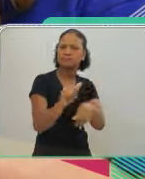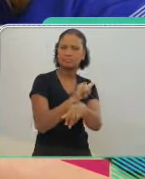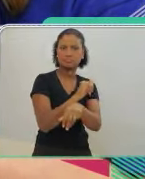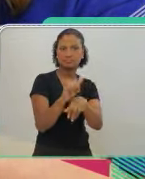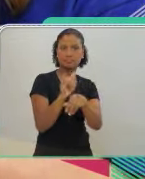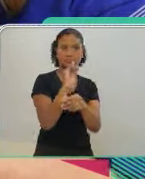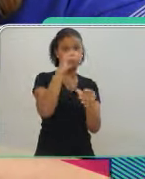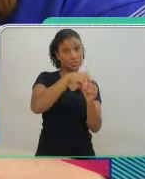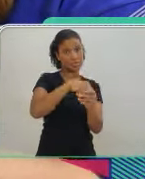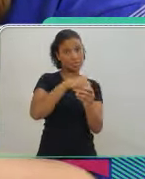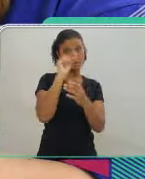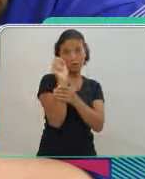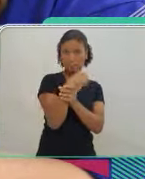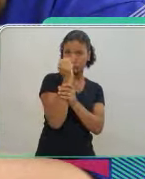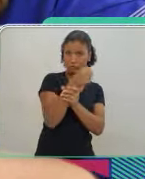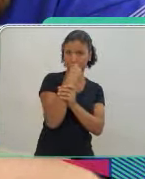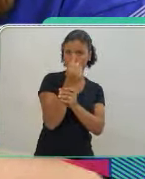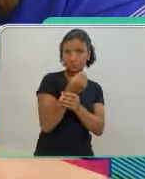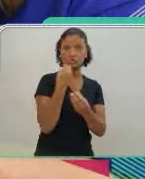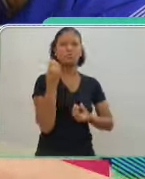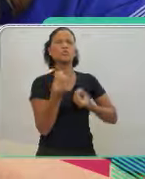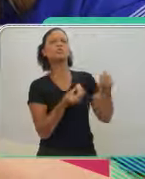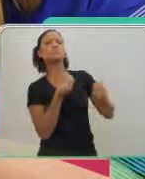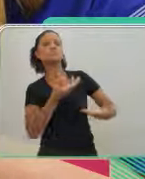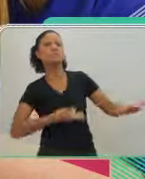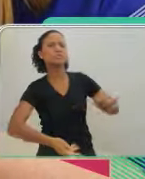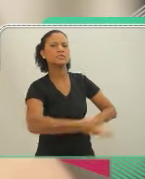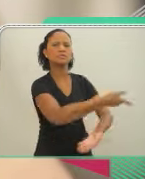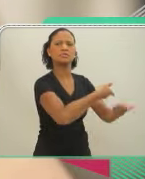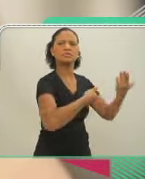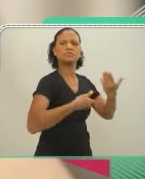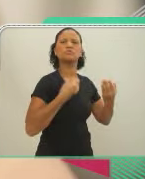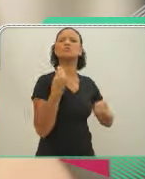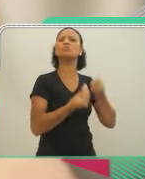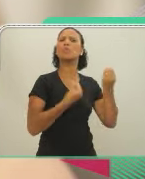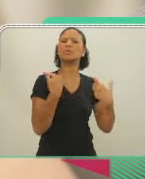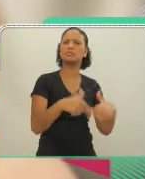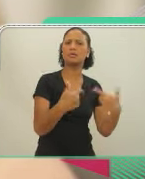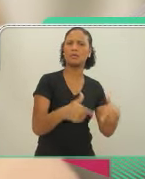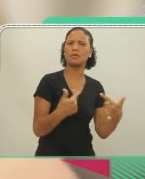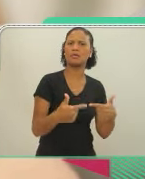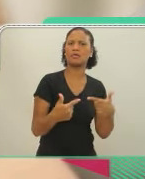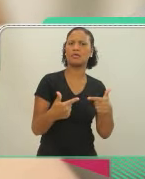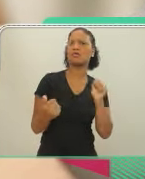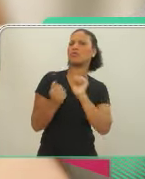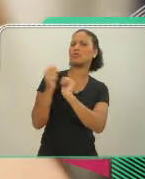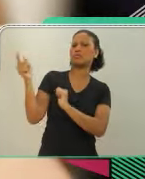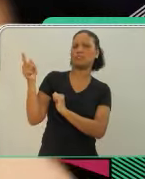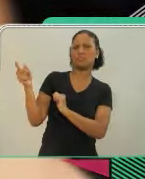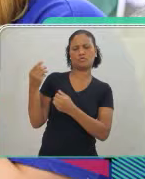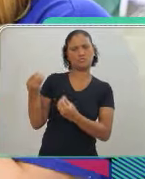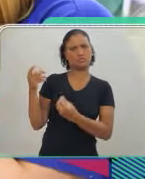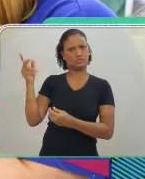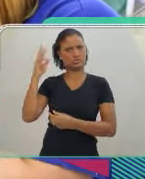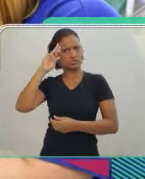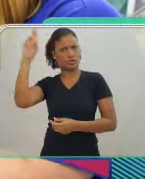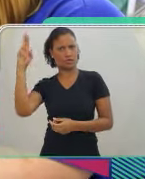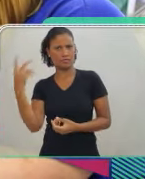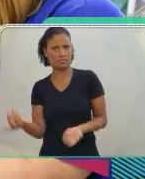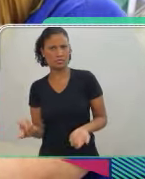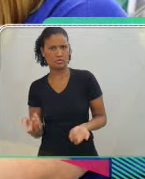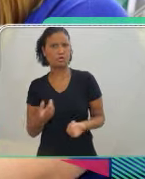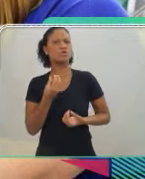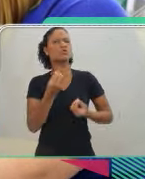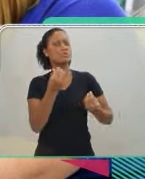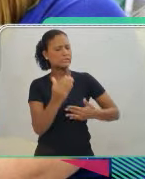toda a abordagem dinâmica de psicomotricidade, de como lidar com o outro,